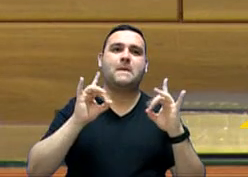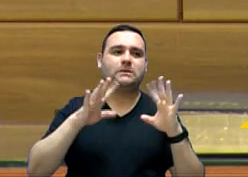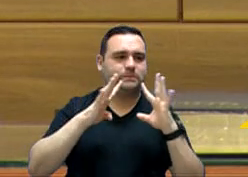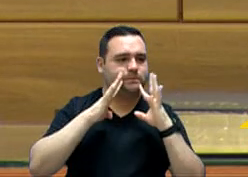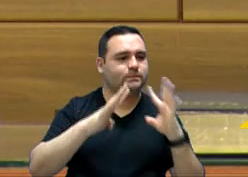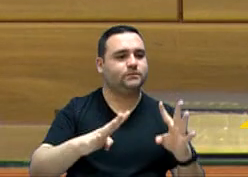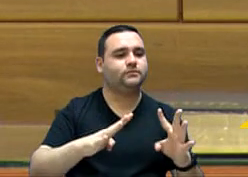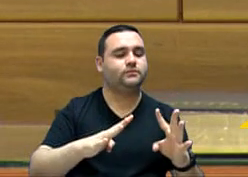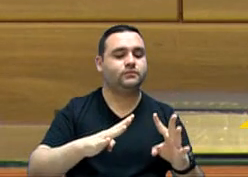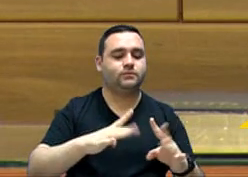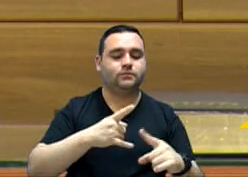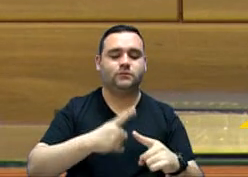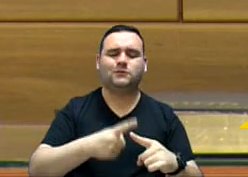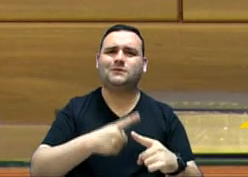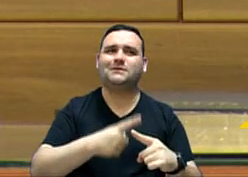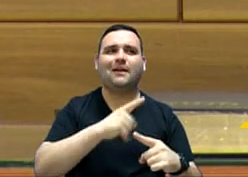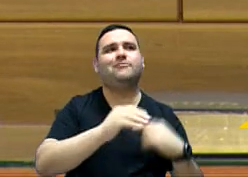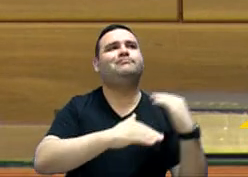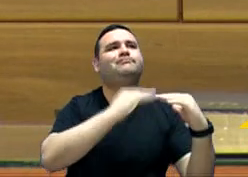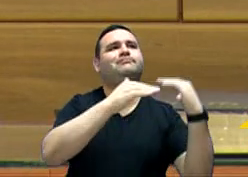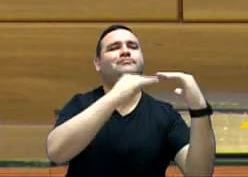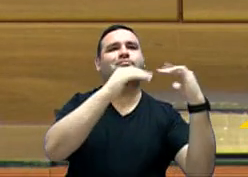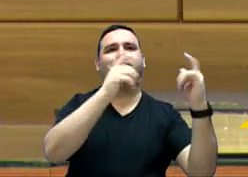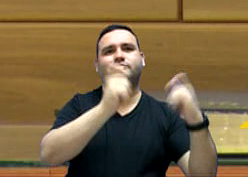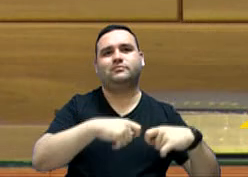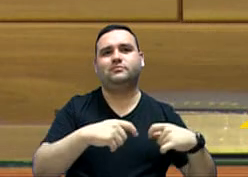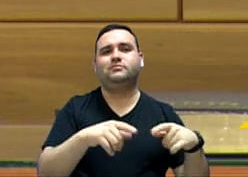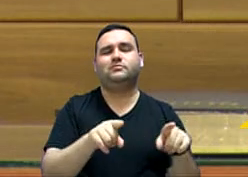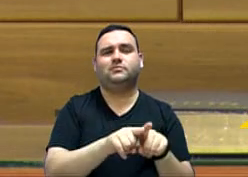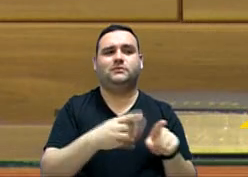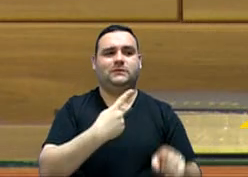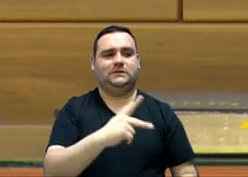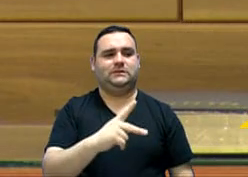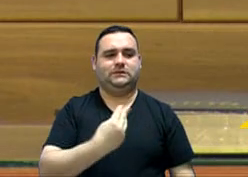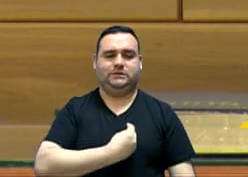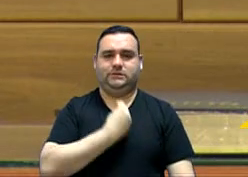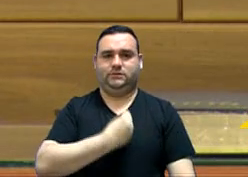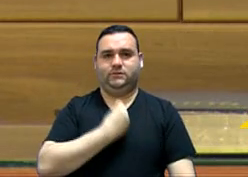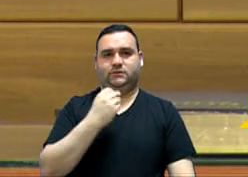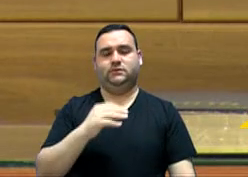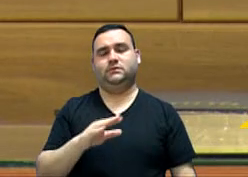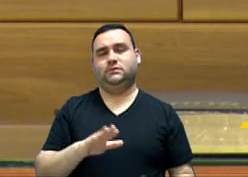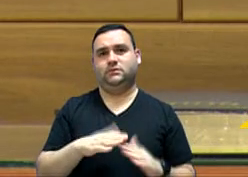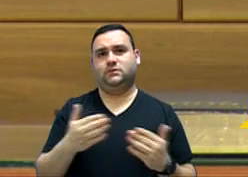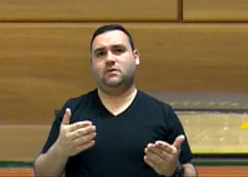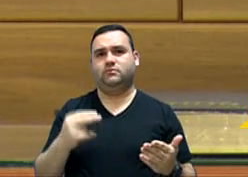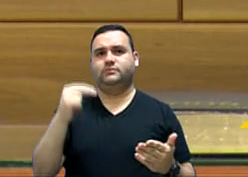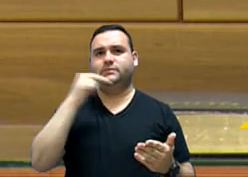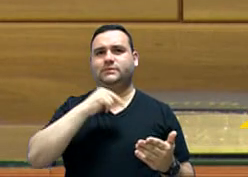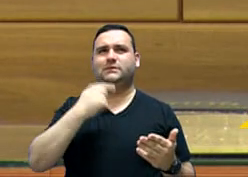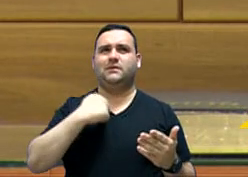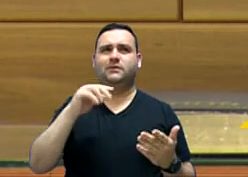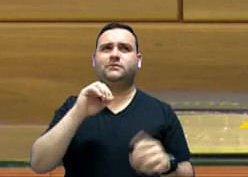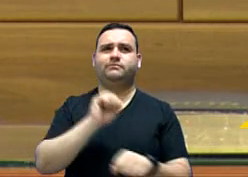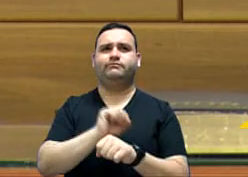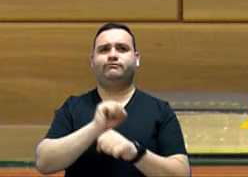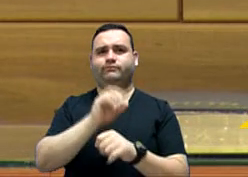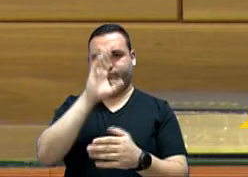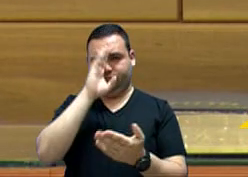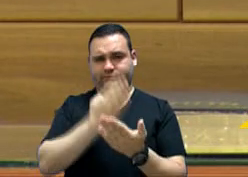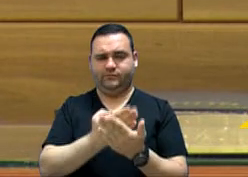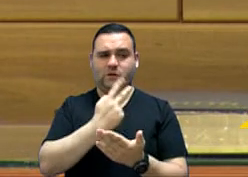especial para o seu desenvolvimento, para a sua vida. Portanto, vereador Anselmo, eu espero que essa